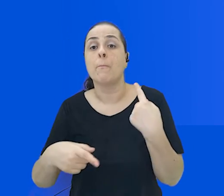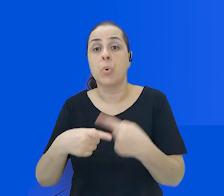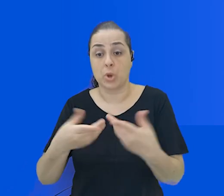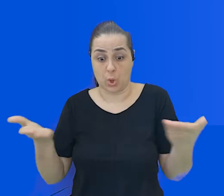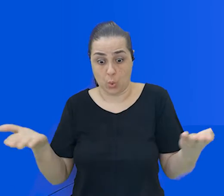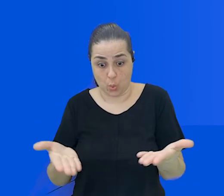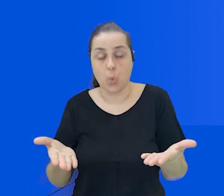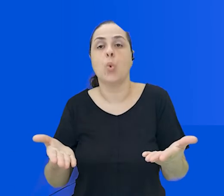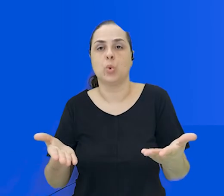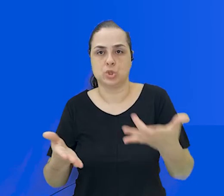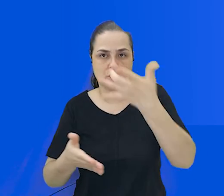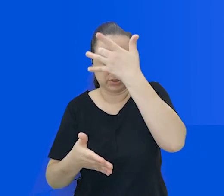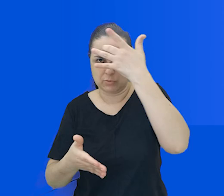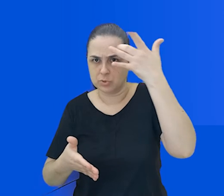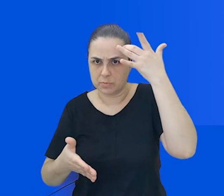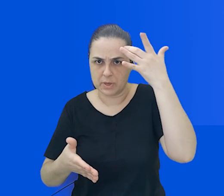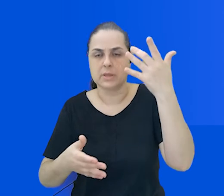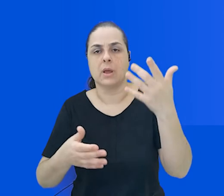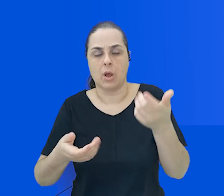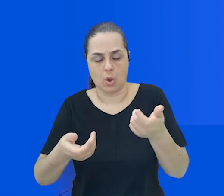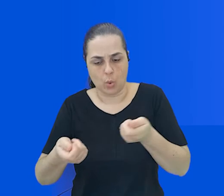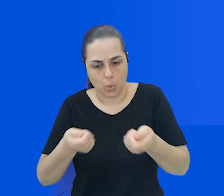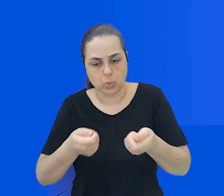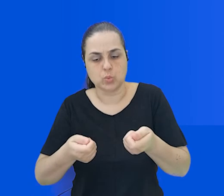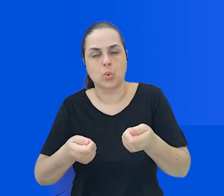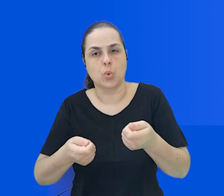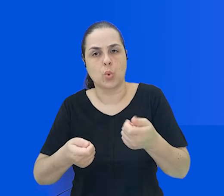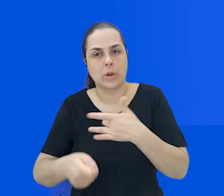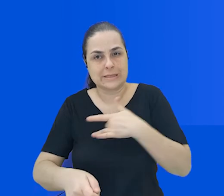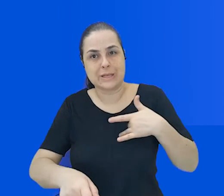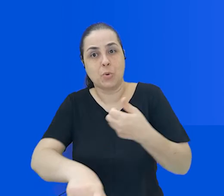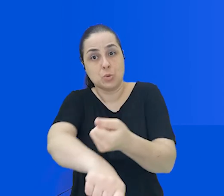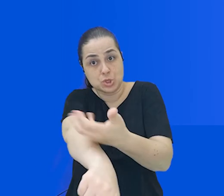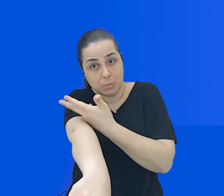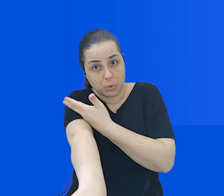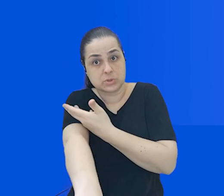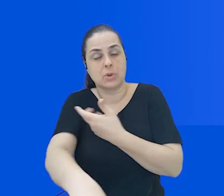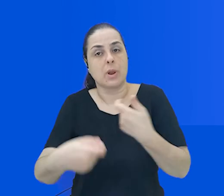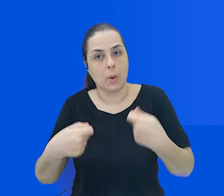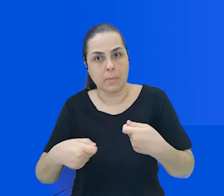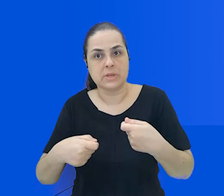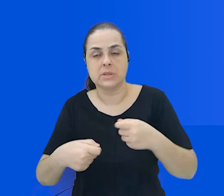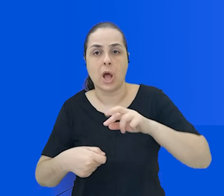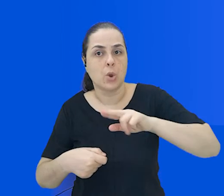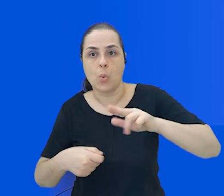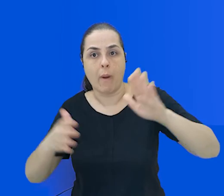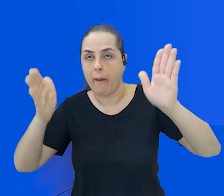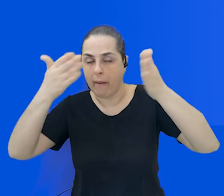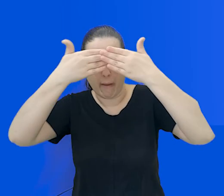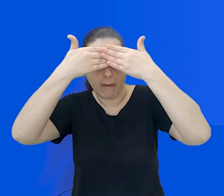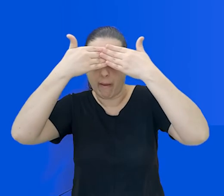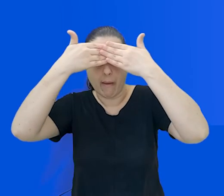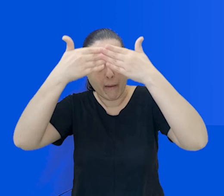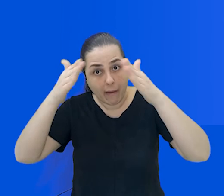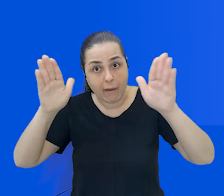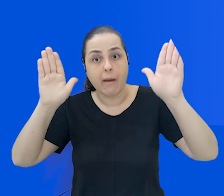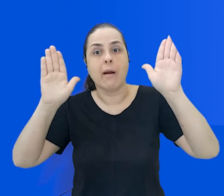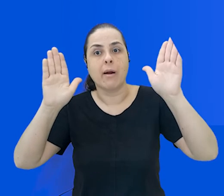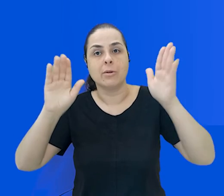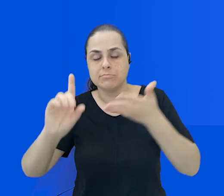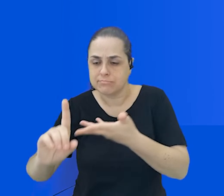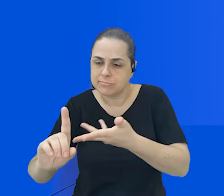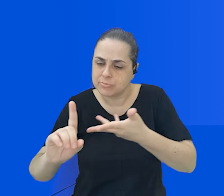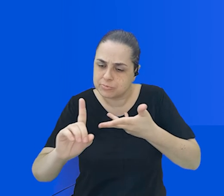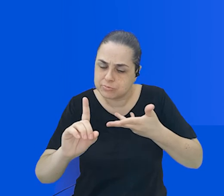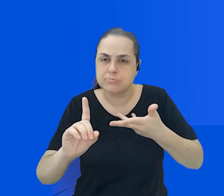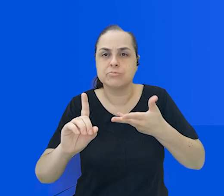são os tabus. Quanto mais a gente dialoga, mais recursos a gente tem para não julgar e sim acolher e ofertar, de repente,